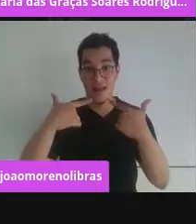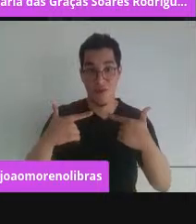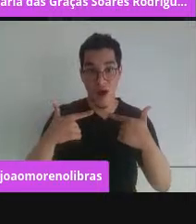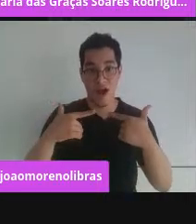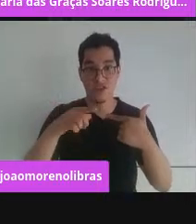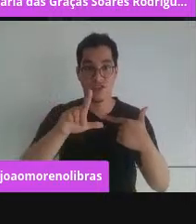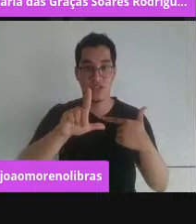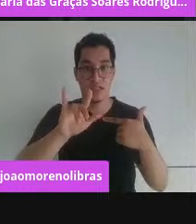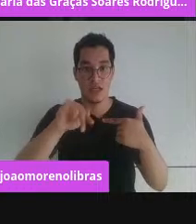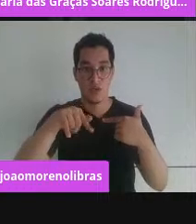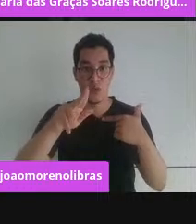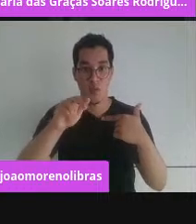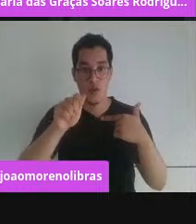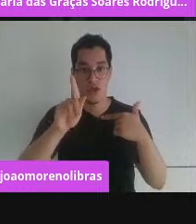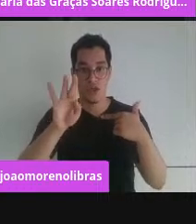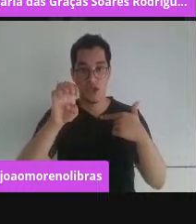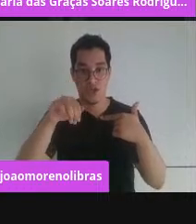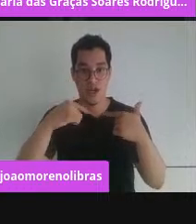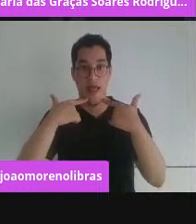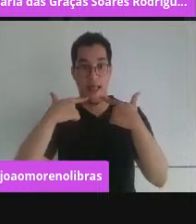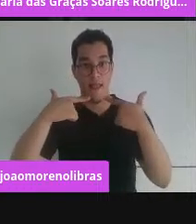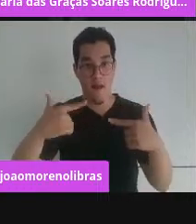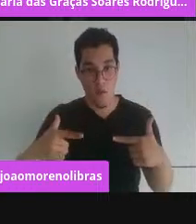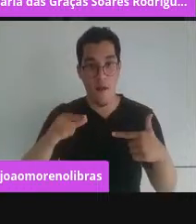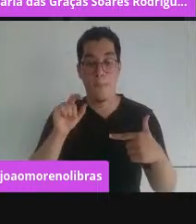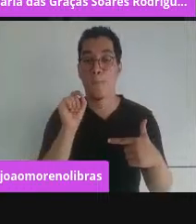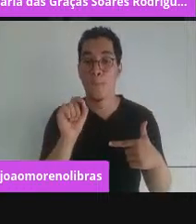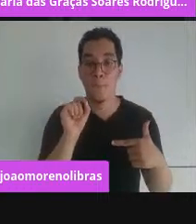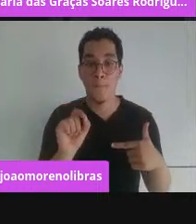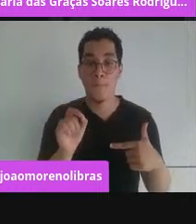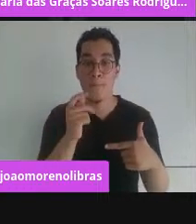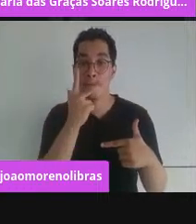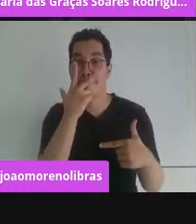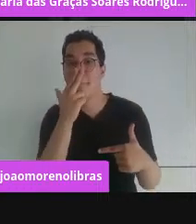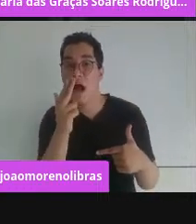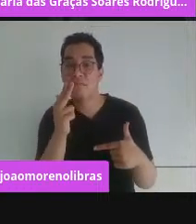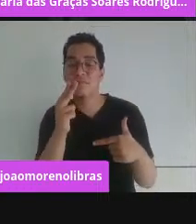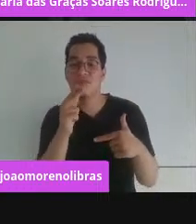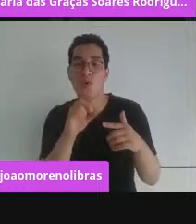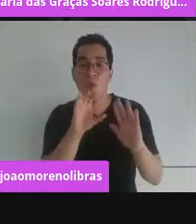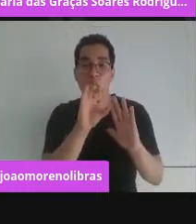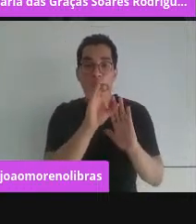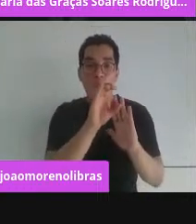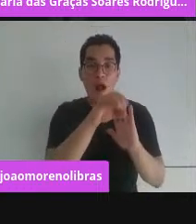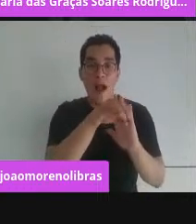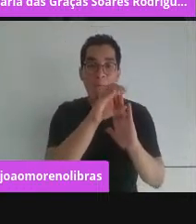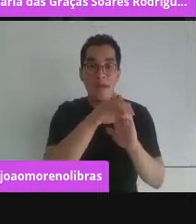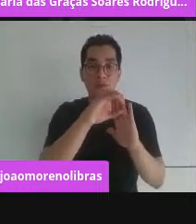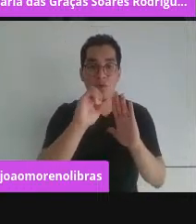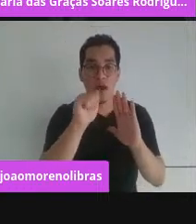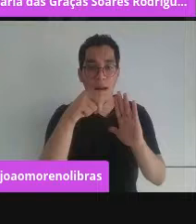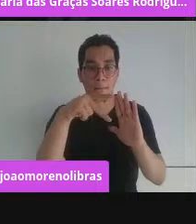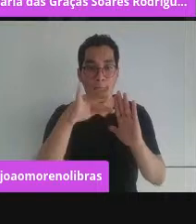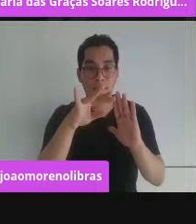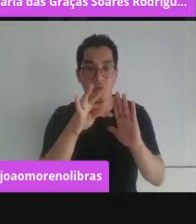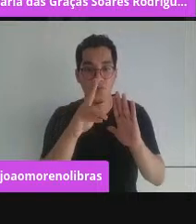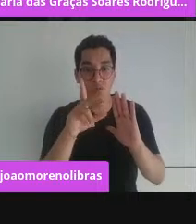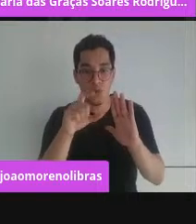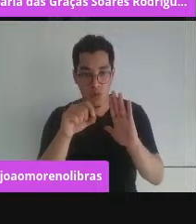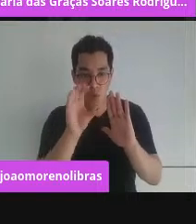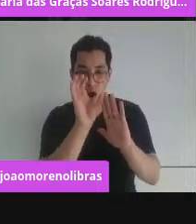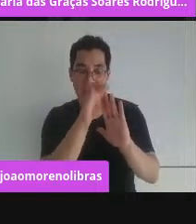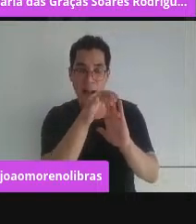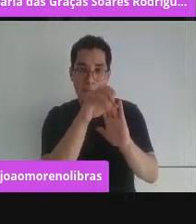afirmar categoricamente, mas parece que o capítulo, vamos dizer, acadêmico, de um discurso